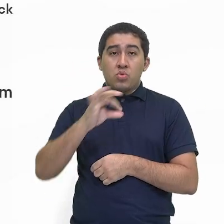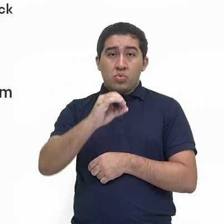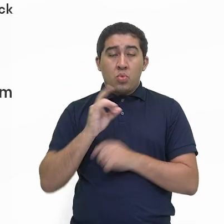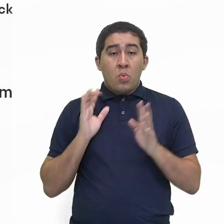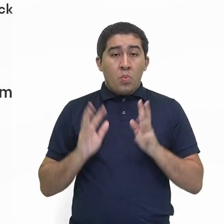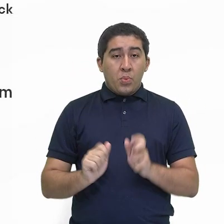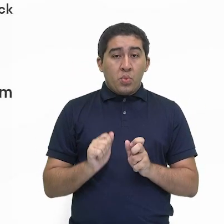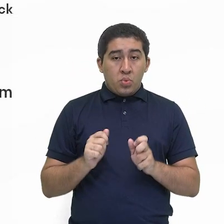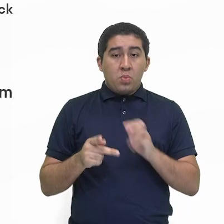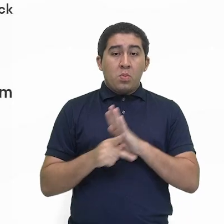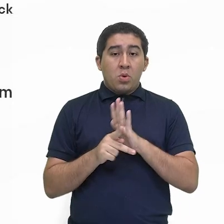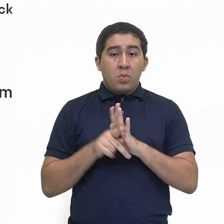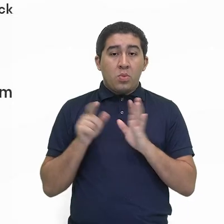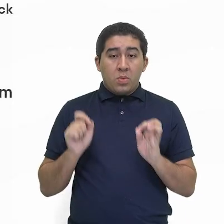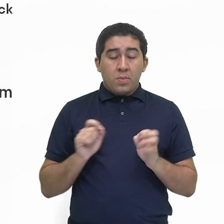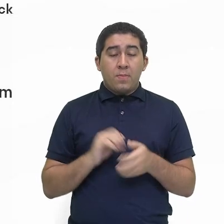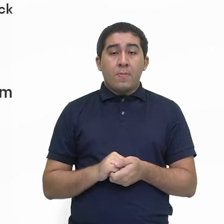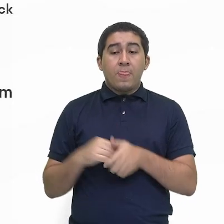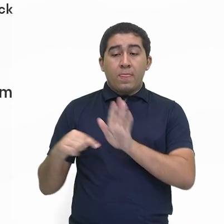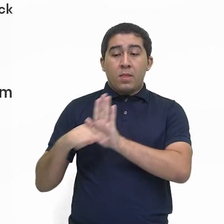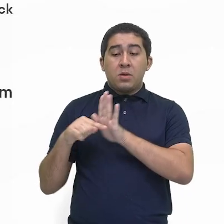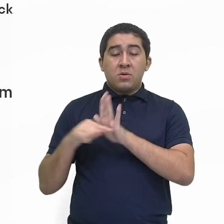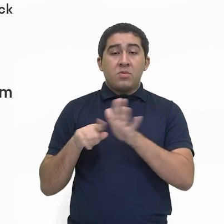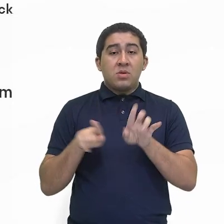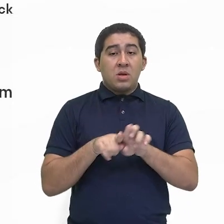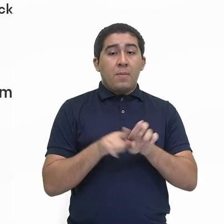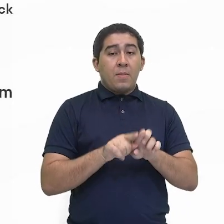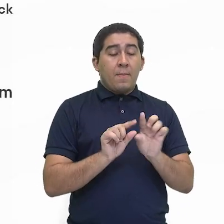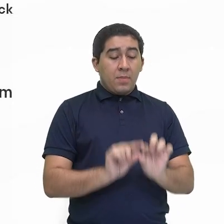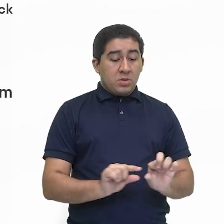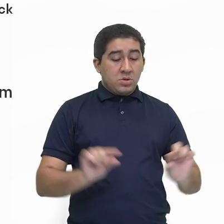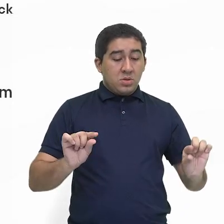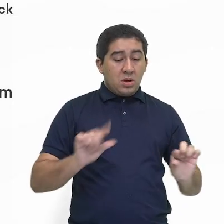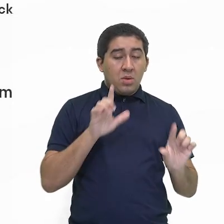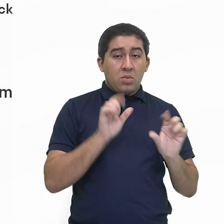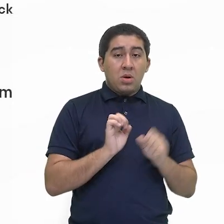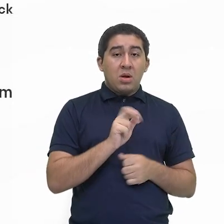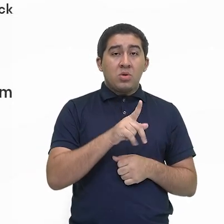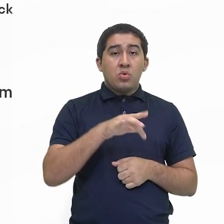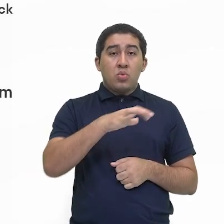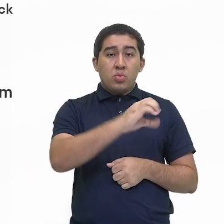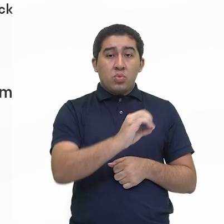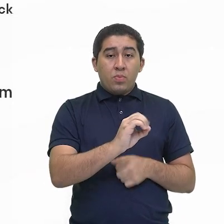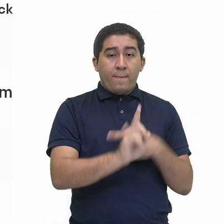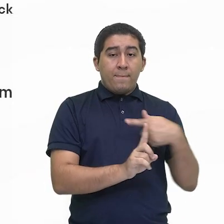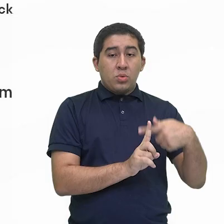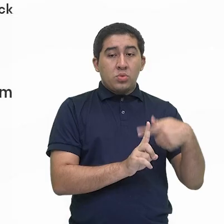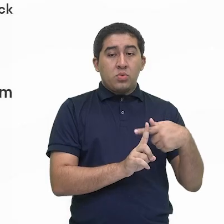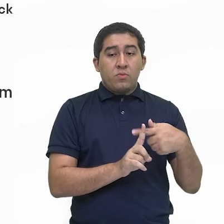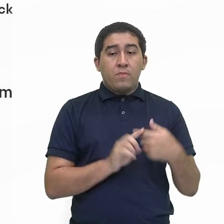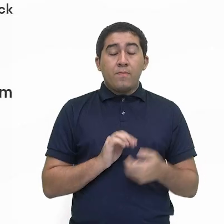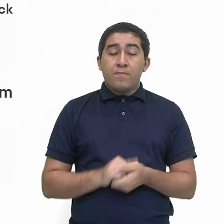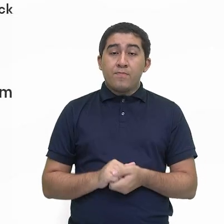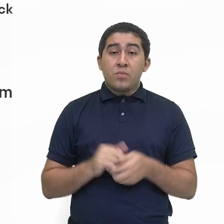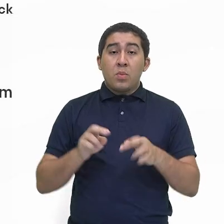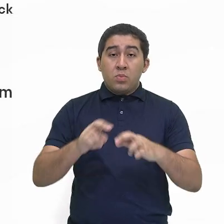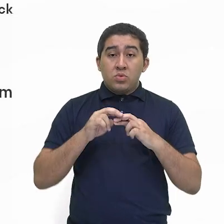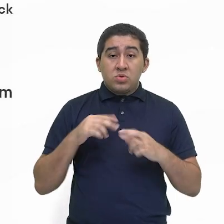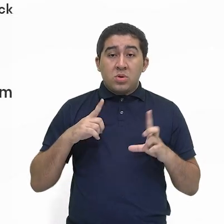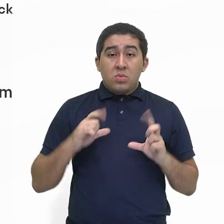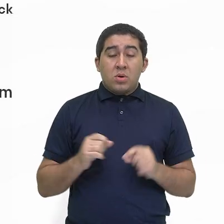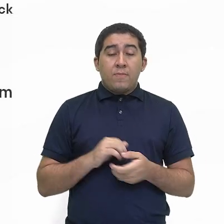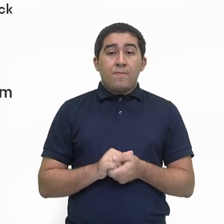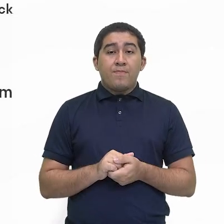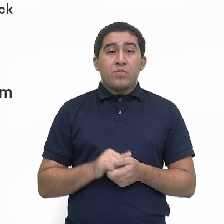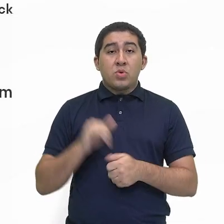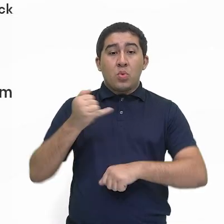polo negativo, e a pastilha de cobre impuro seja o ânodo, o polo positivo. Assim, serão depositados os